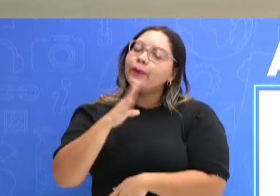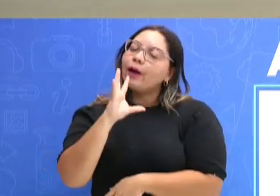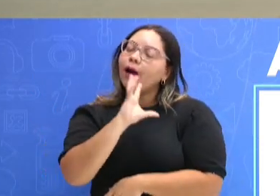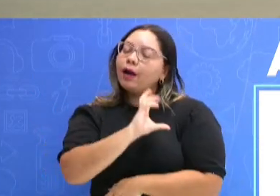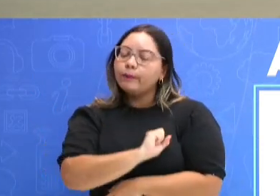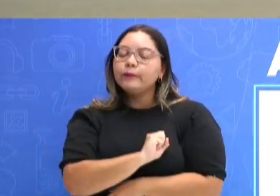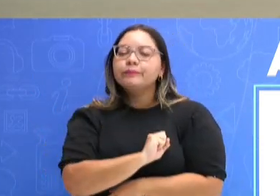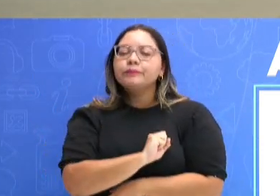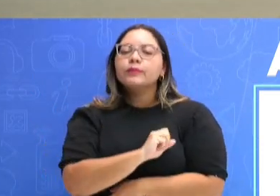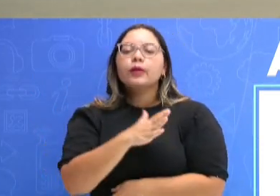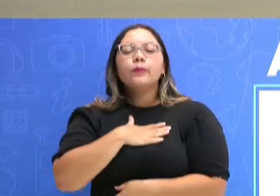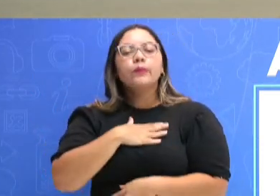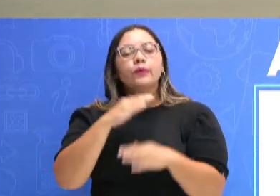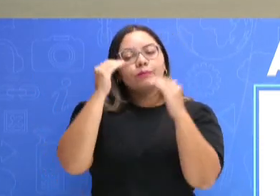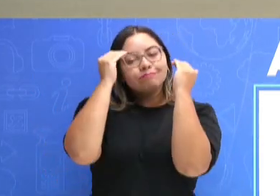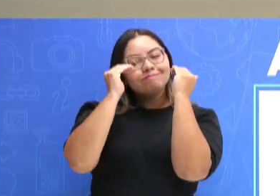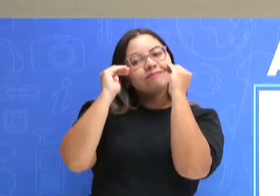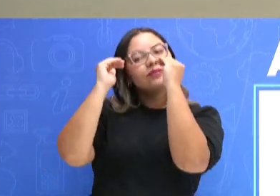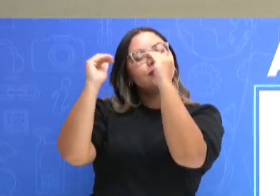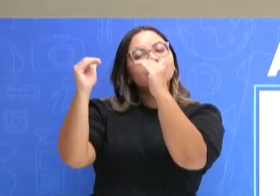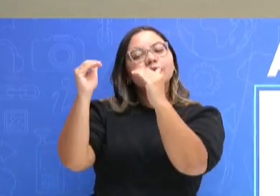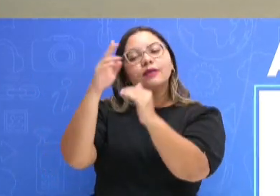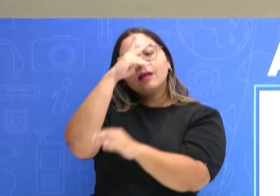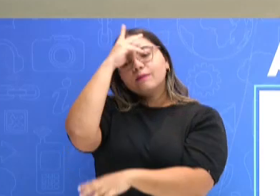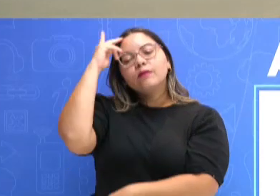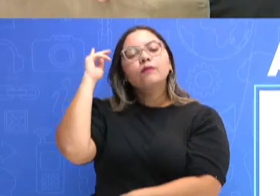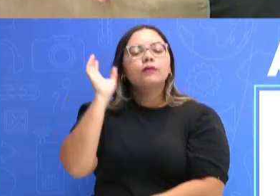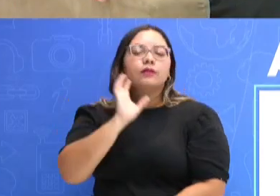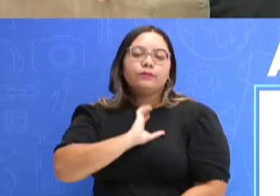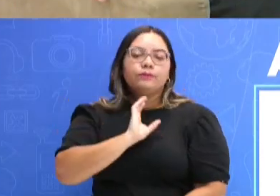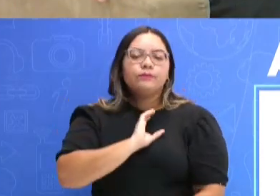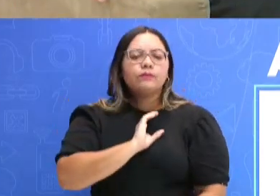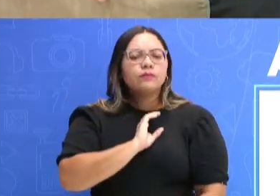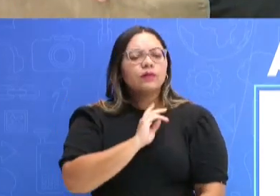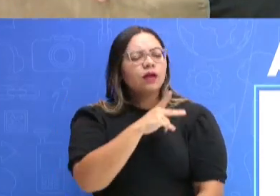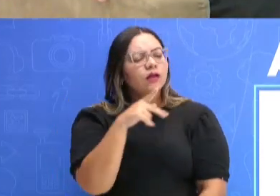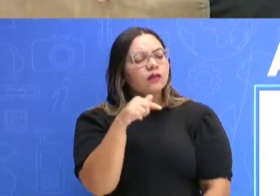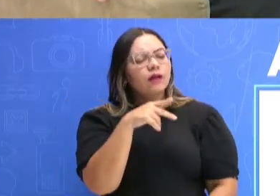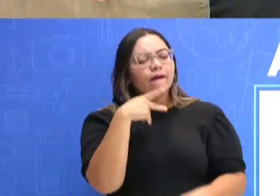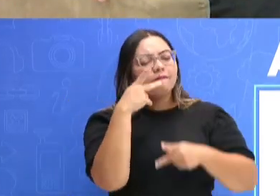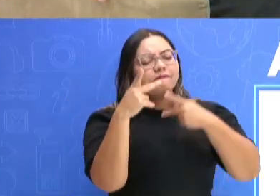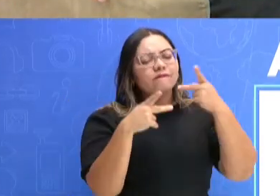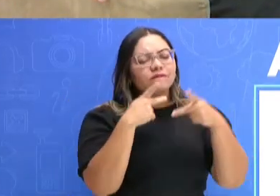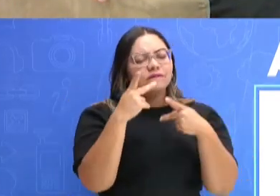e acima de tudo, com o meu respeito para cada caxiense. Prefeito, você falou de economia e,